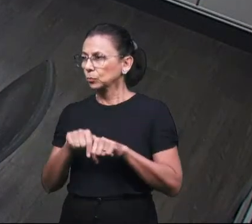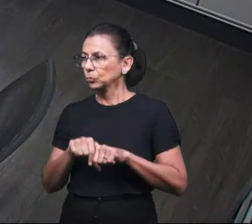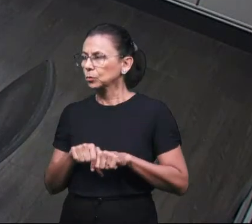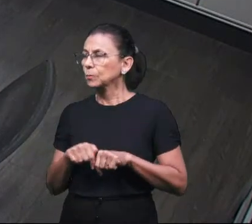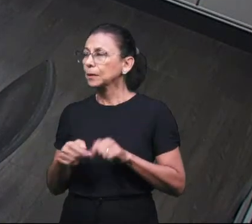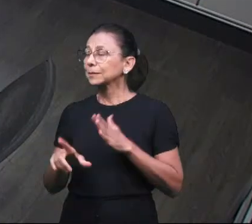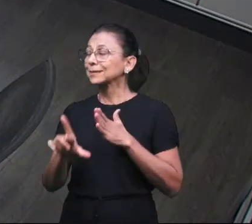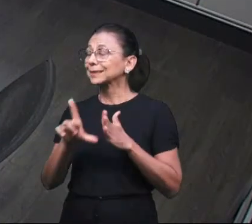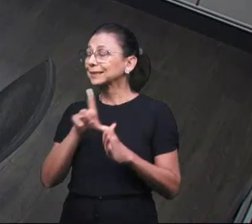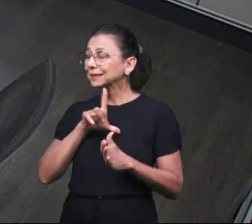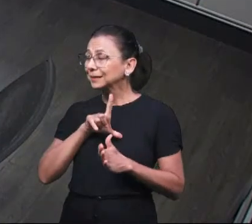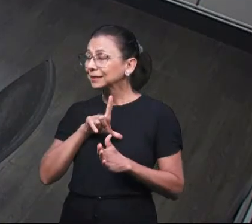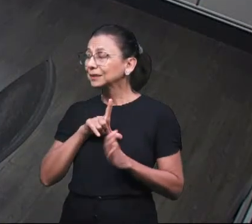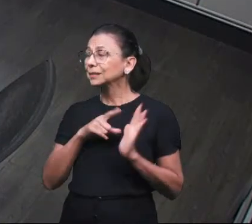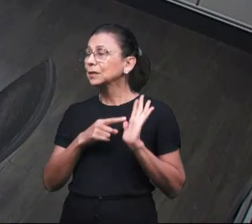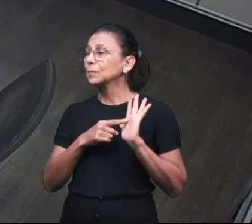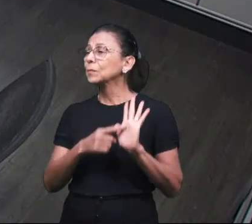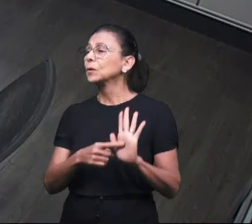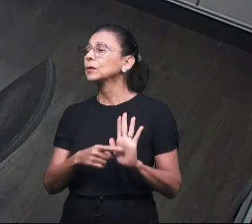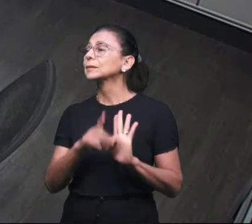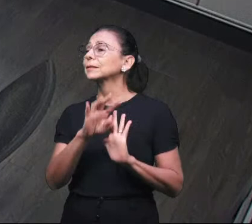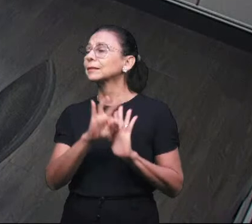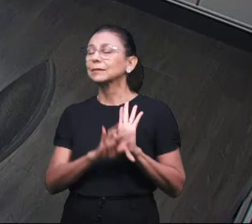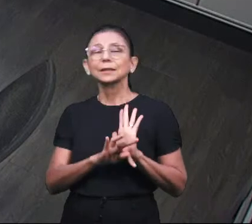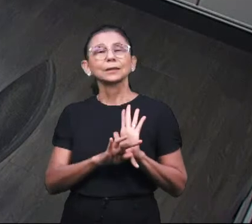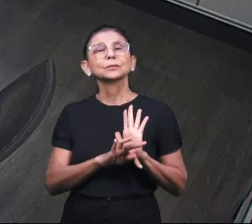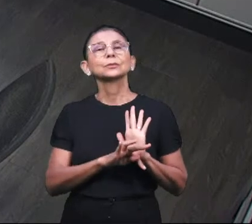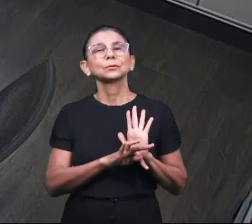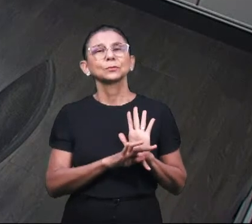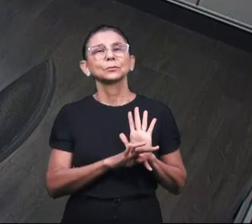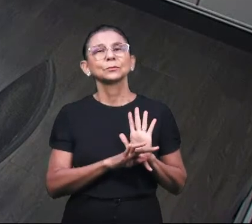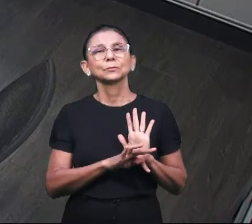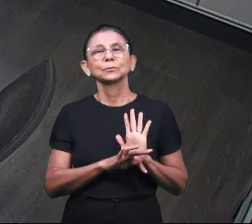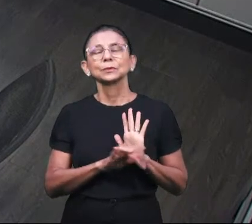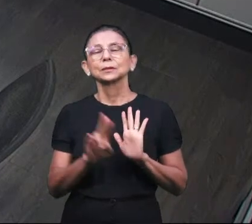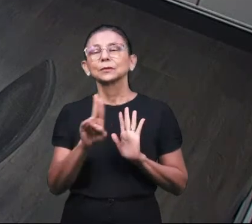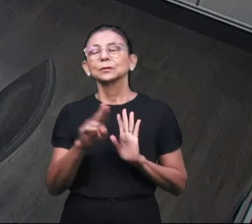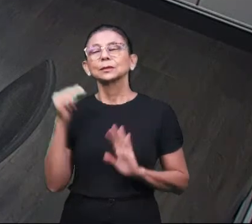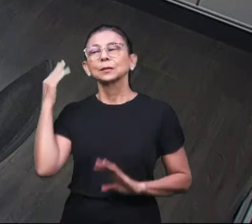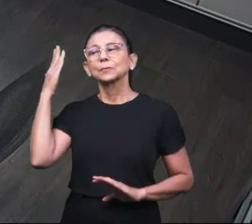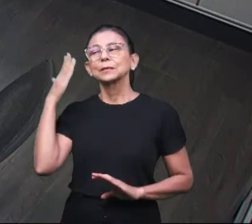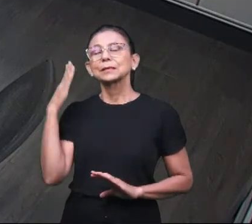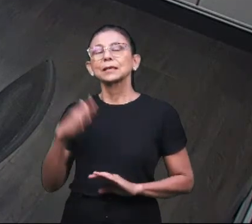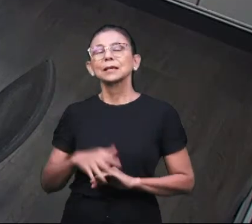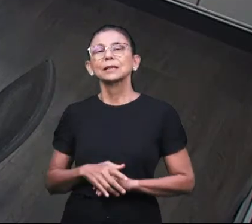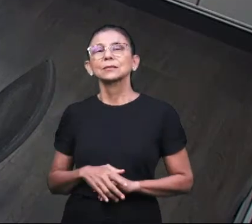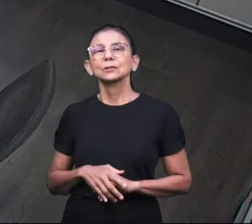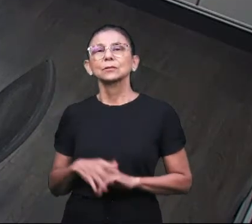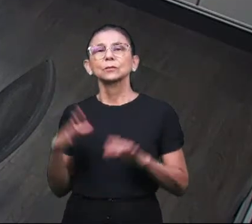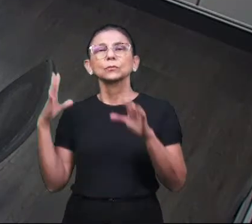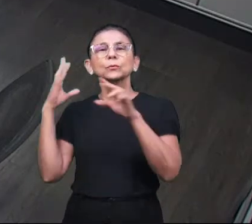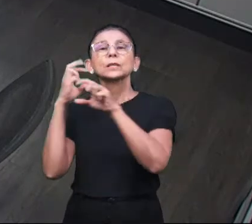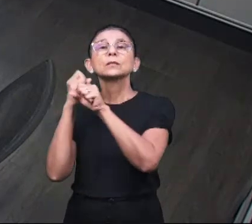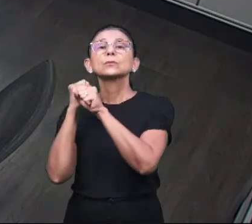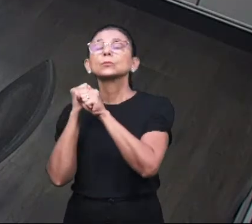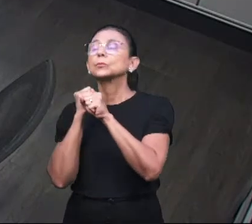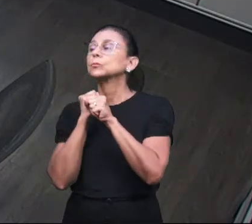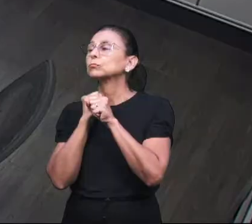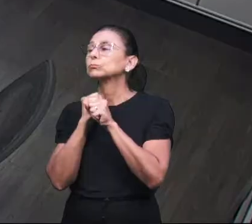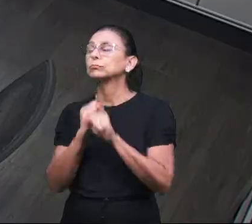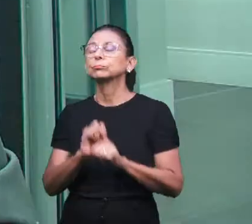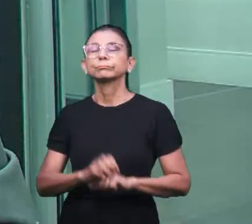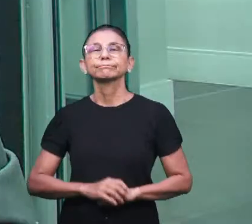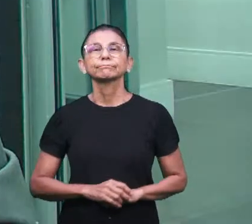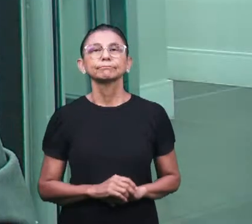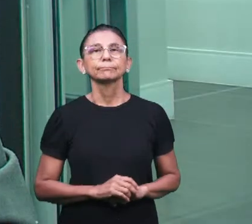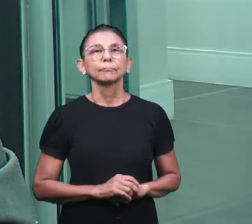que você vai utilizar hoje na mensagem e uma rápida abordagem, um resumo do que você vai trazer.